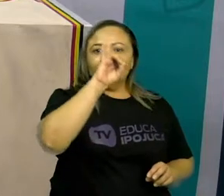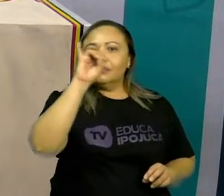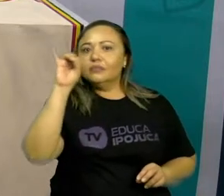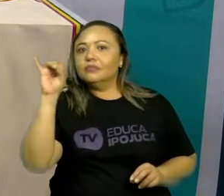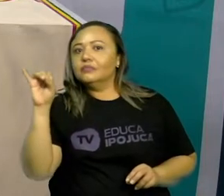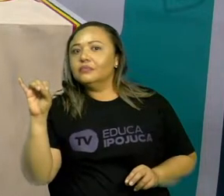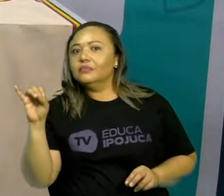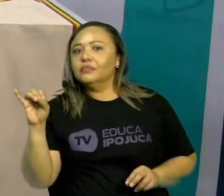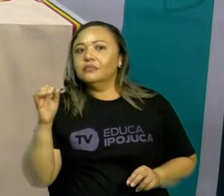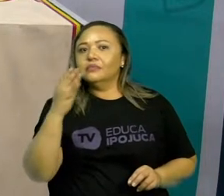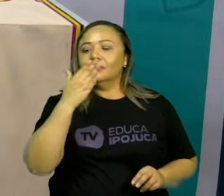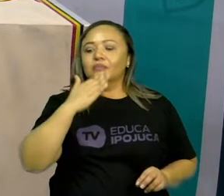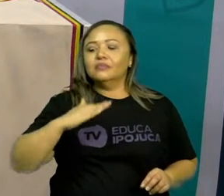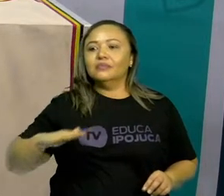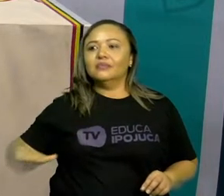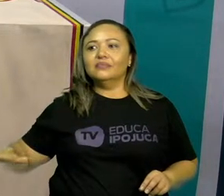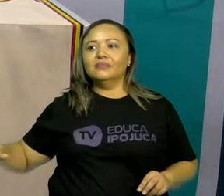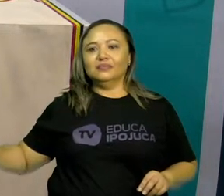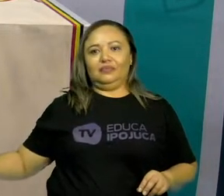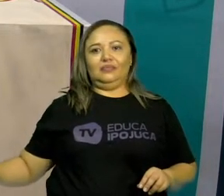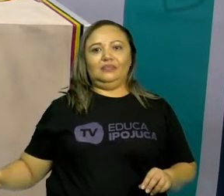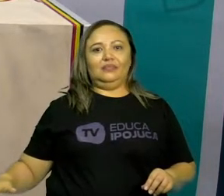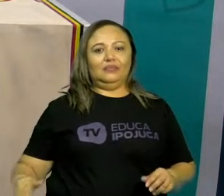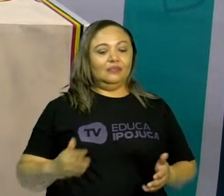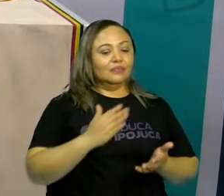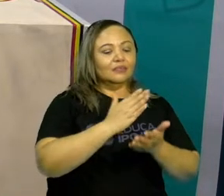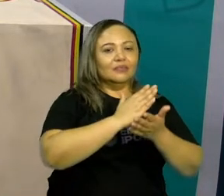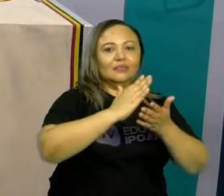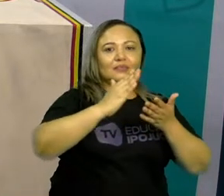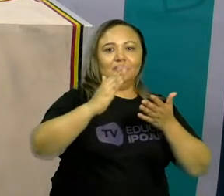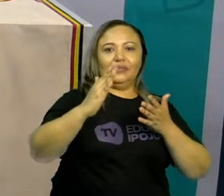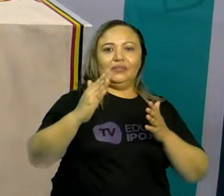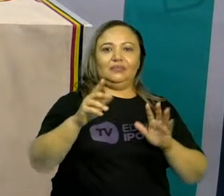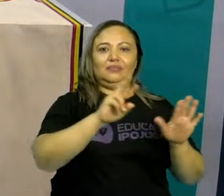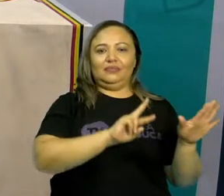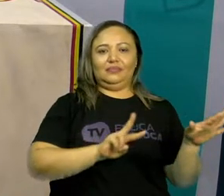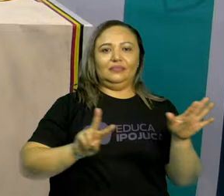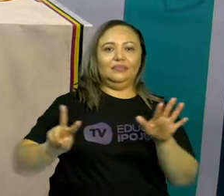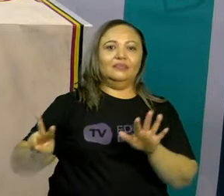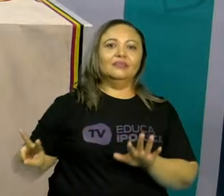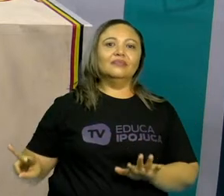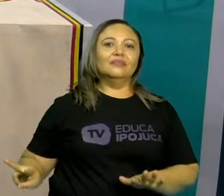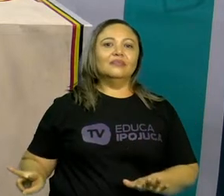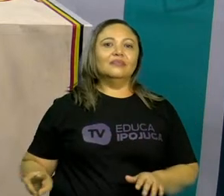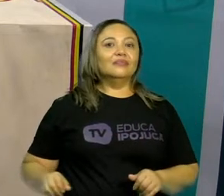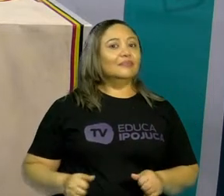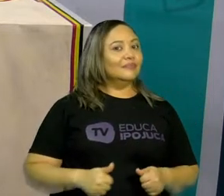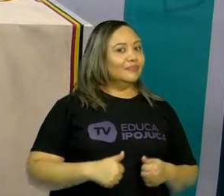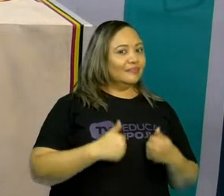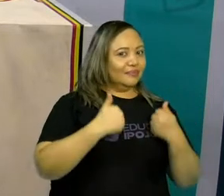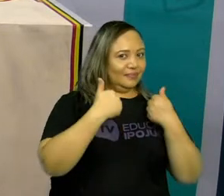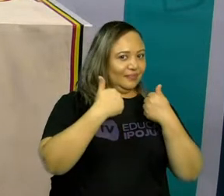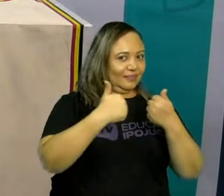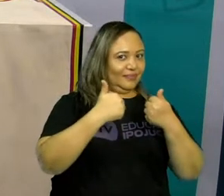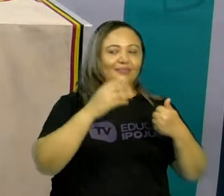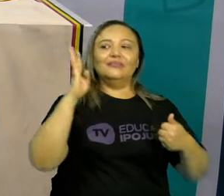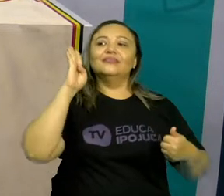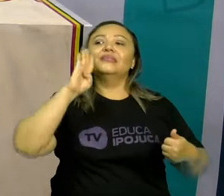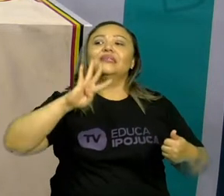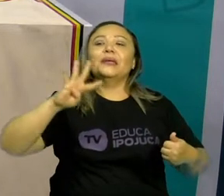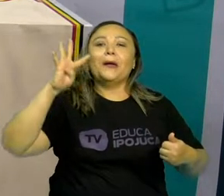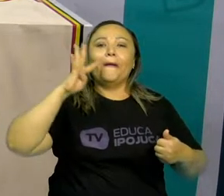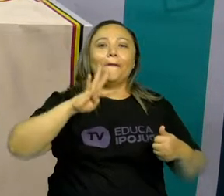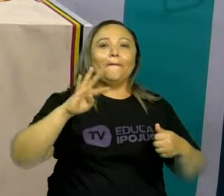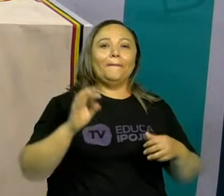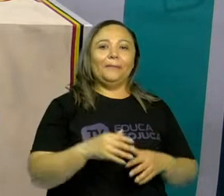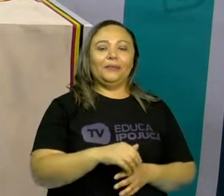o Olá meus amores iniciamos uma semana bem legal